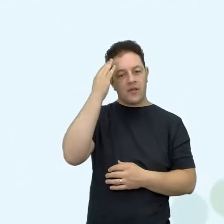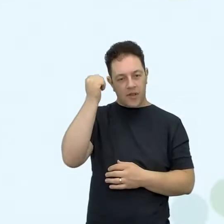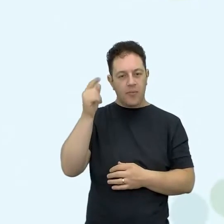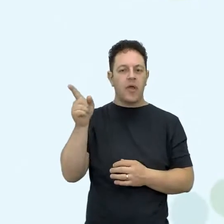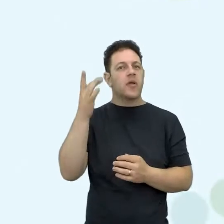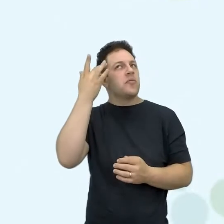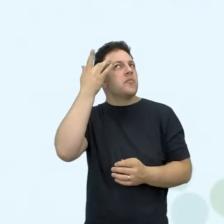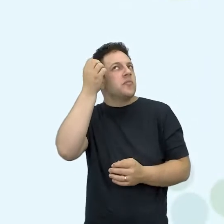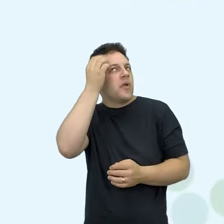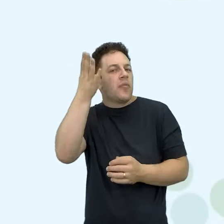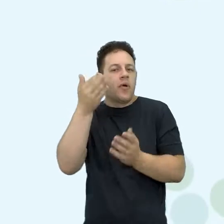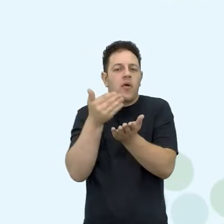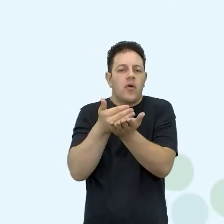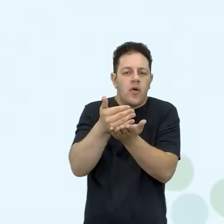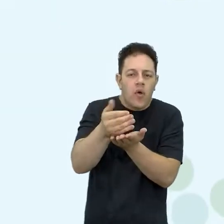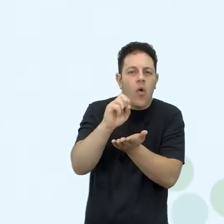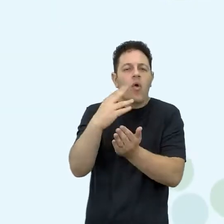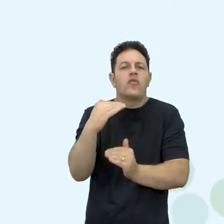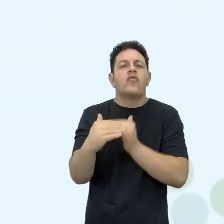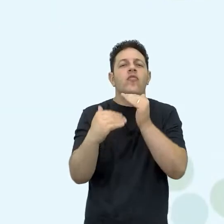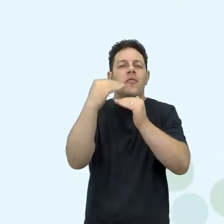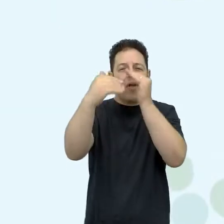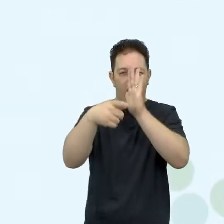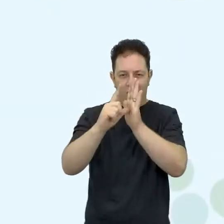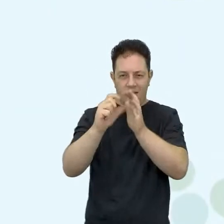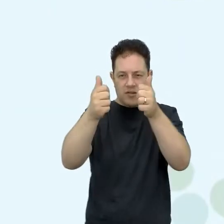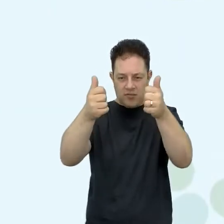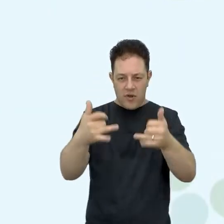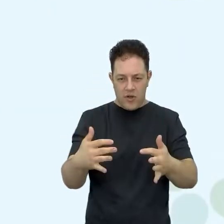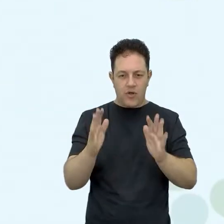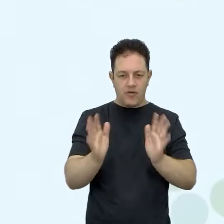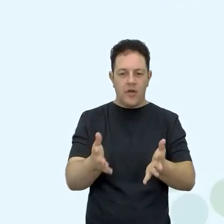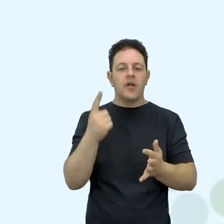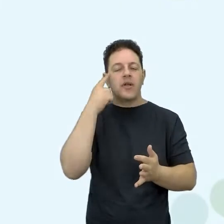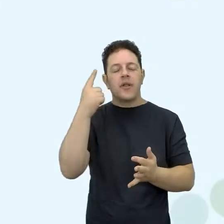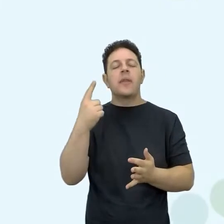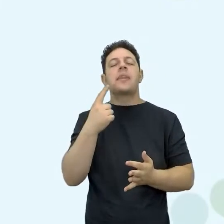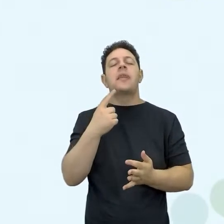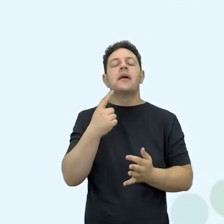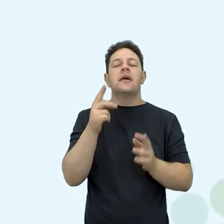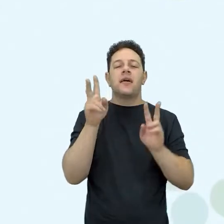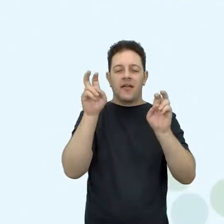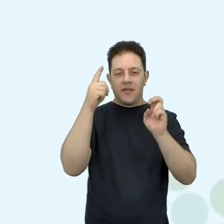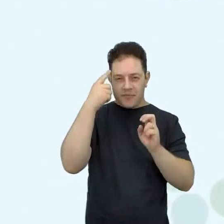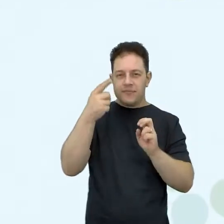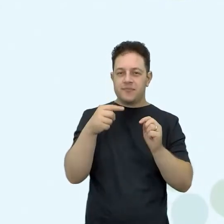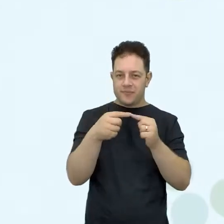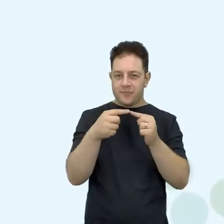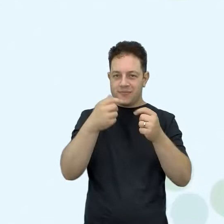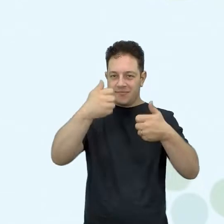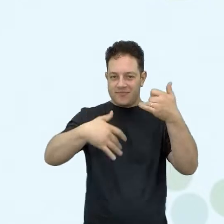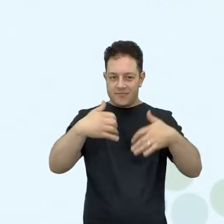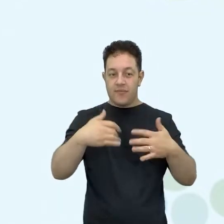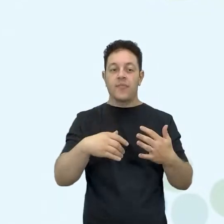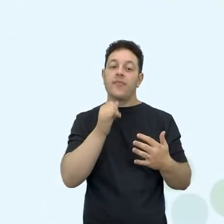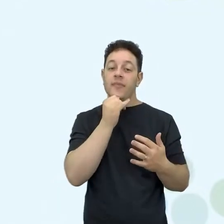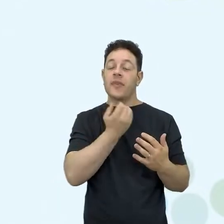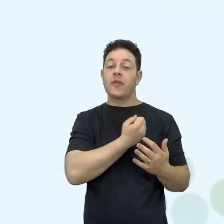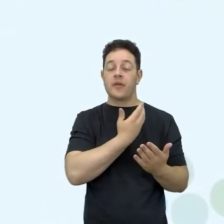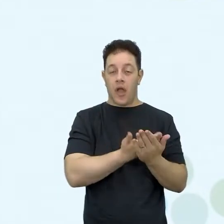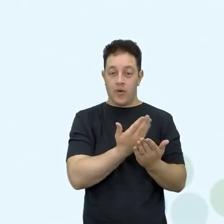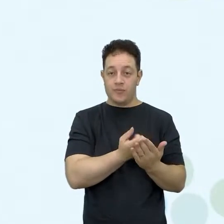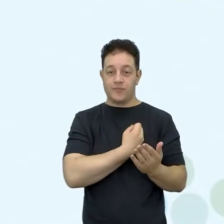foi na introdução ou no desenvolvimento, tá? Que nós observamos um pouquinho isso que eu vou ler para vocês. Então, na aula